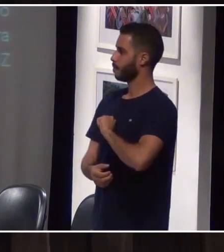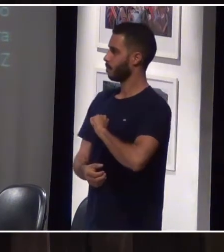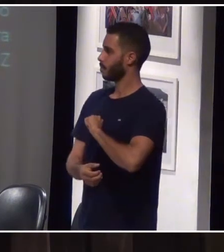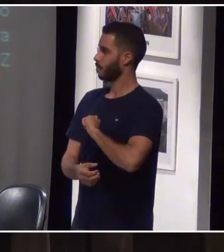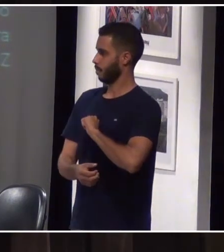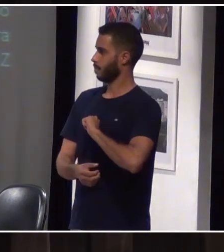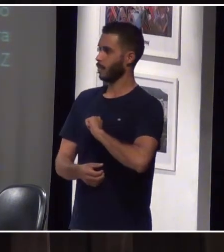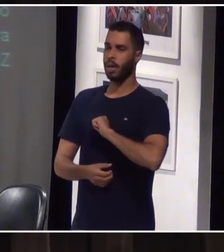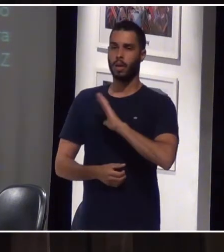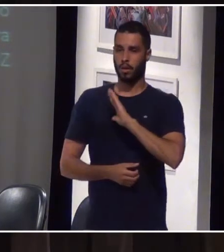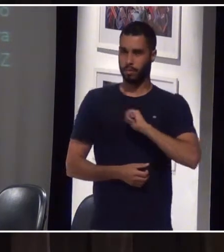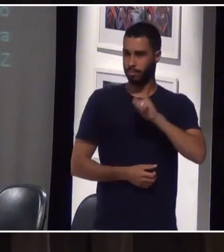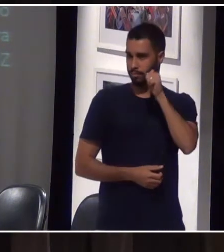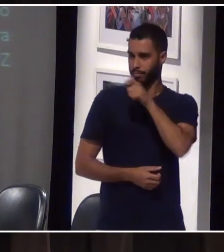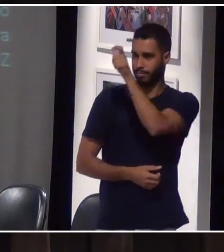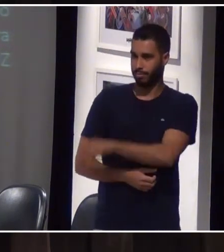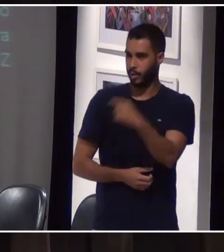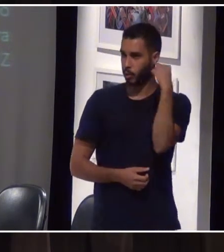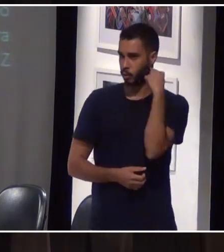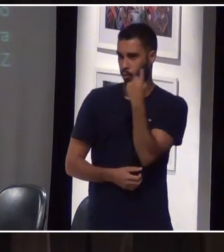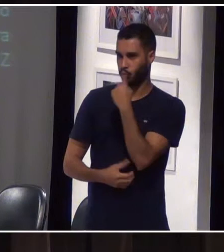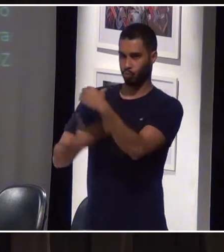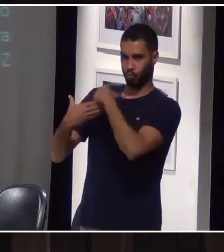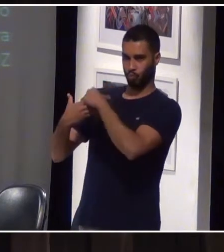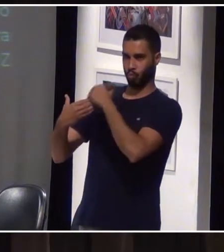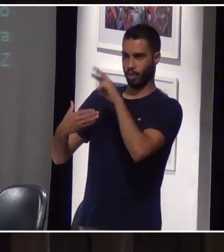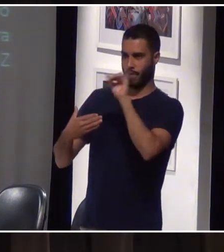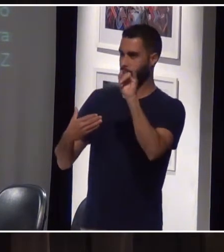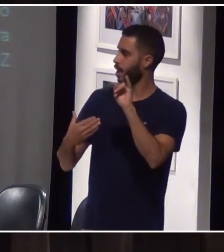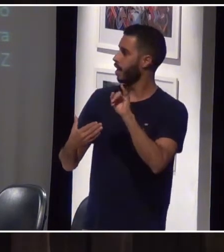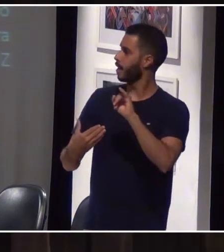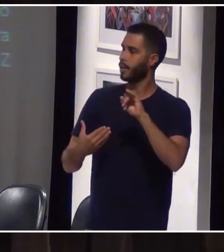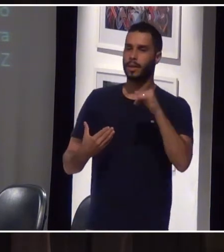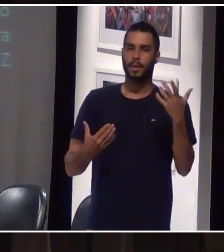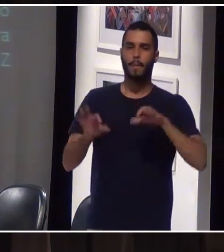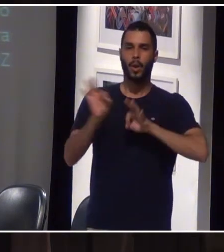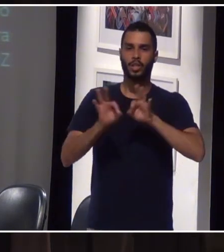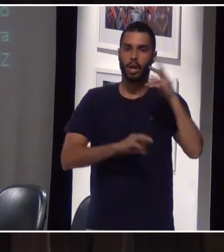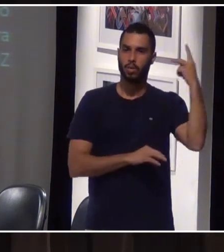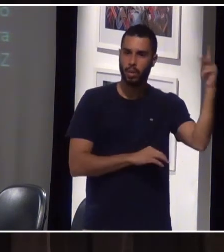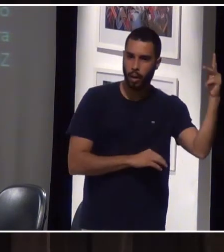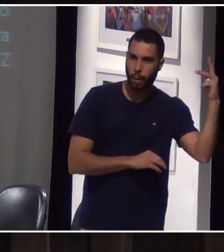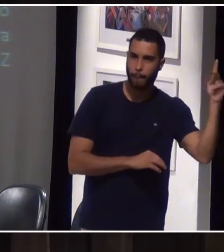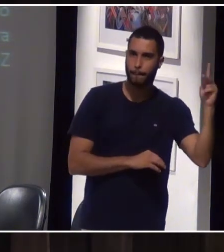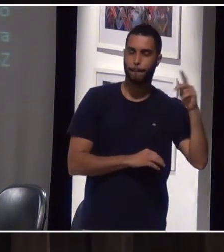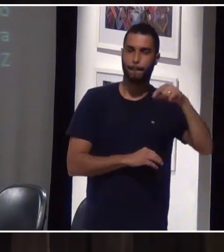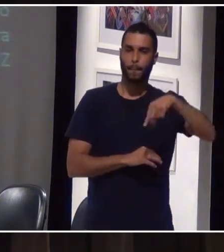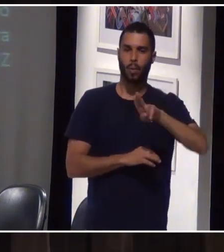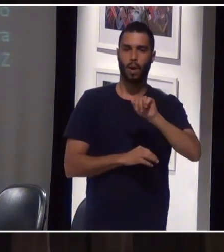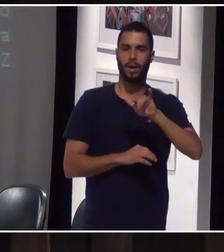Branco, surda, minha orientanda de mestrado, que vai qualificar o projeto dela e está discutindo essas